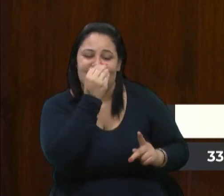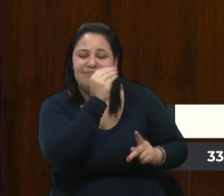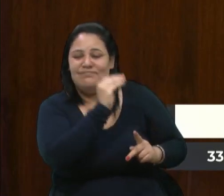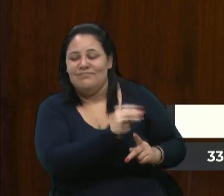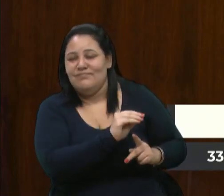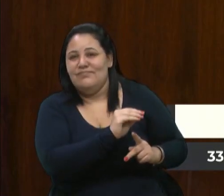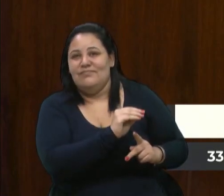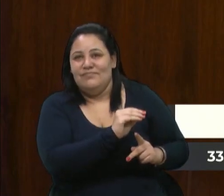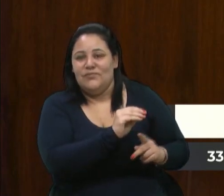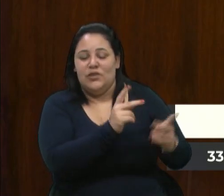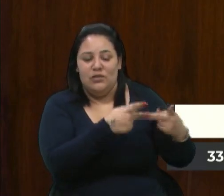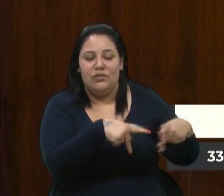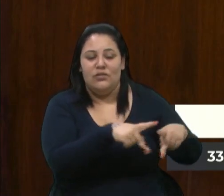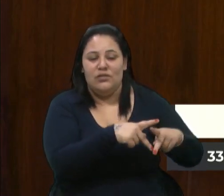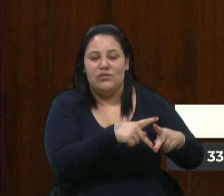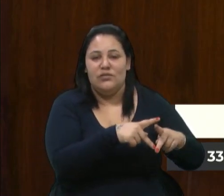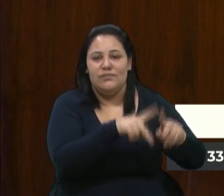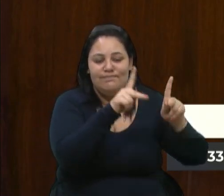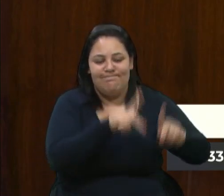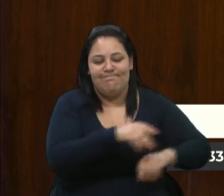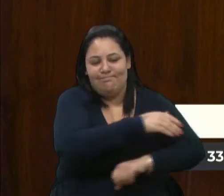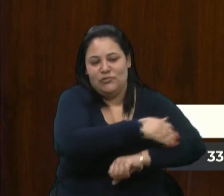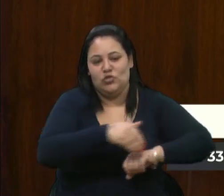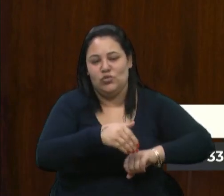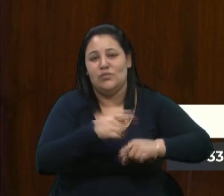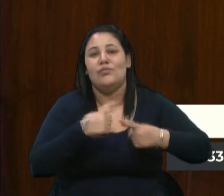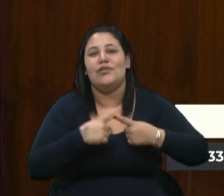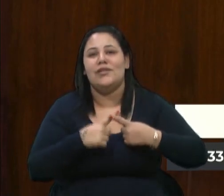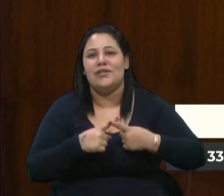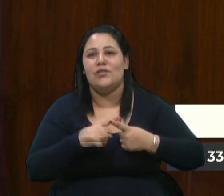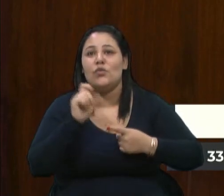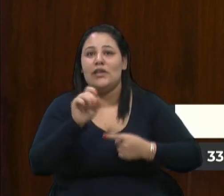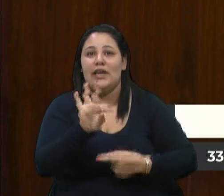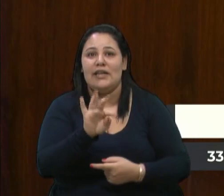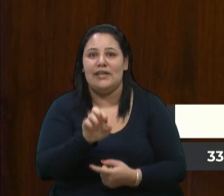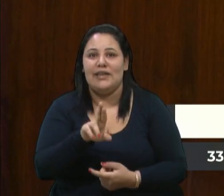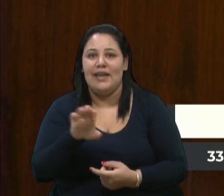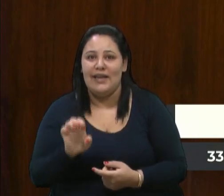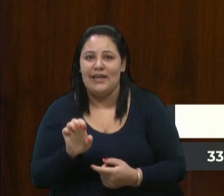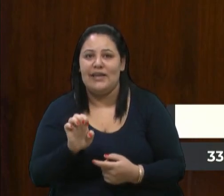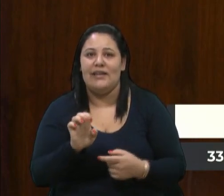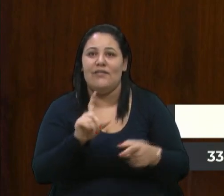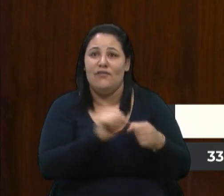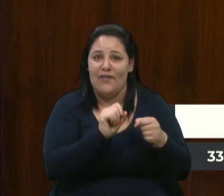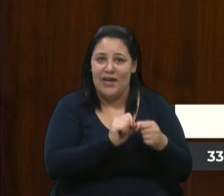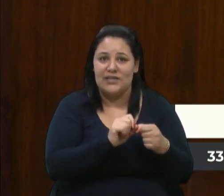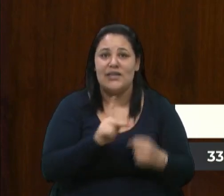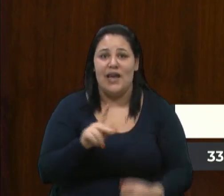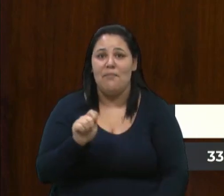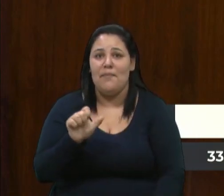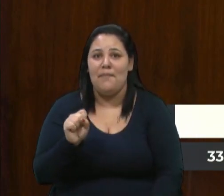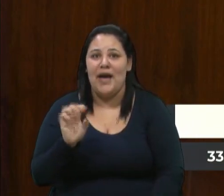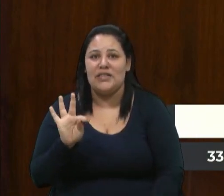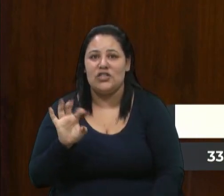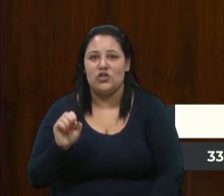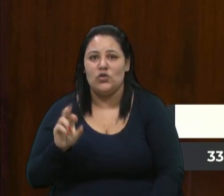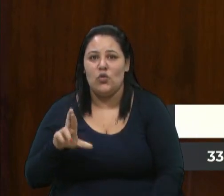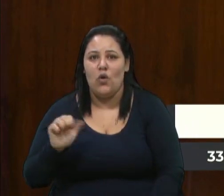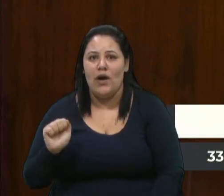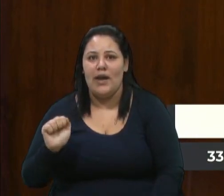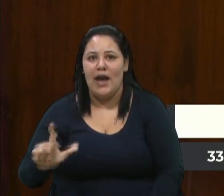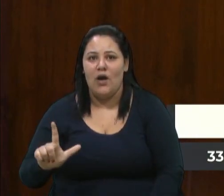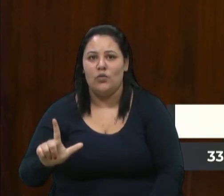essa população, porque isso que a TERE faz e que a pastoral faz é importante, mas é